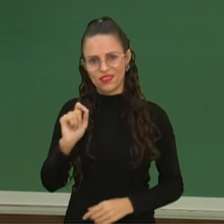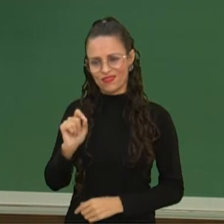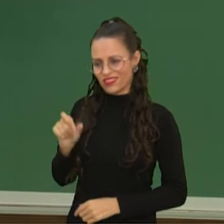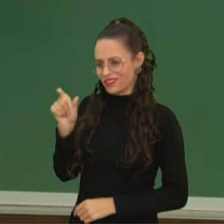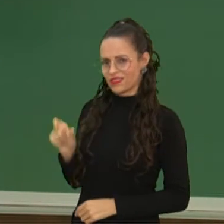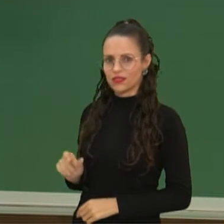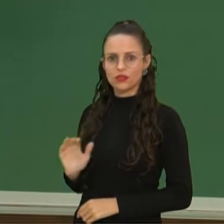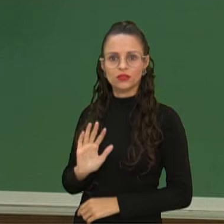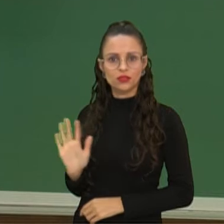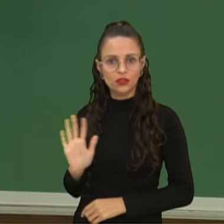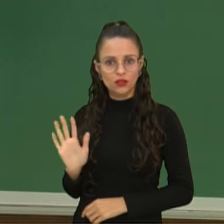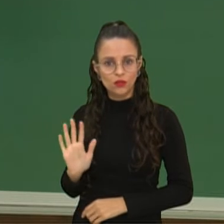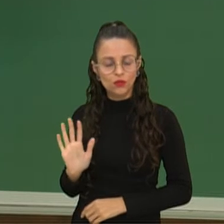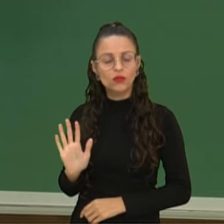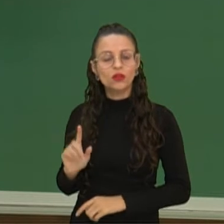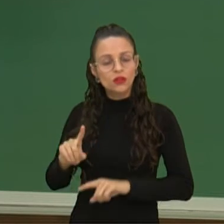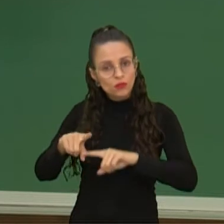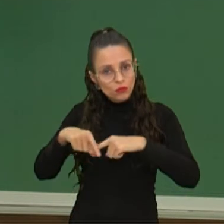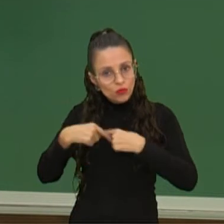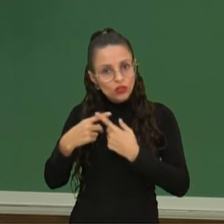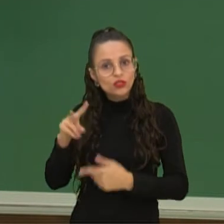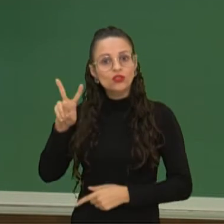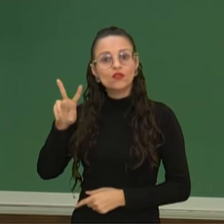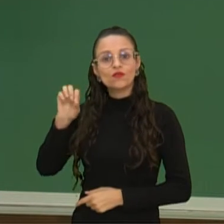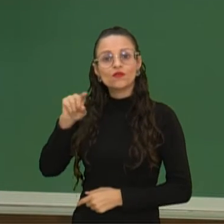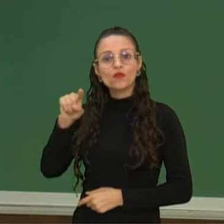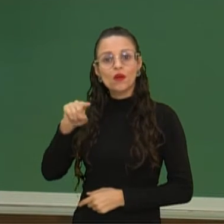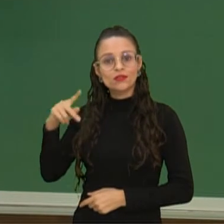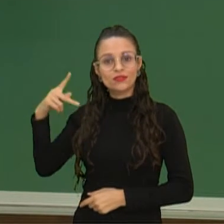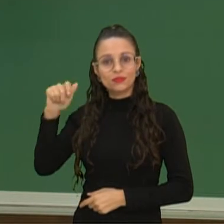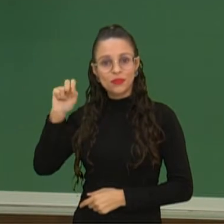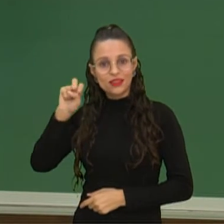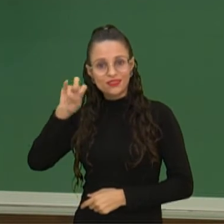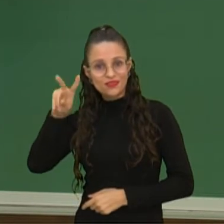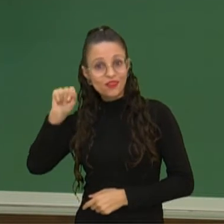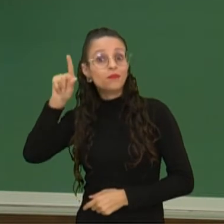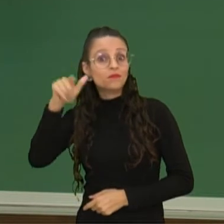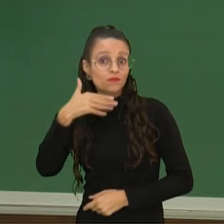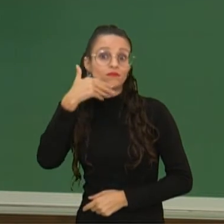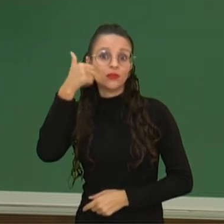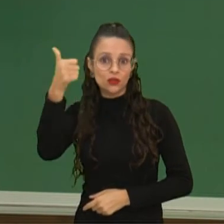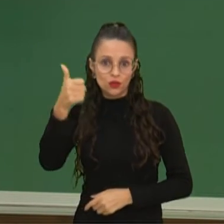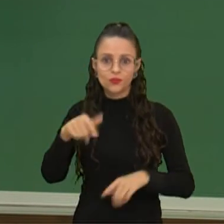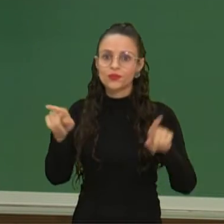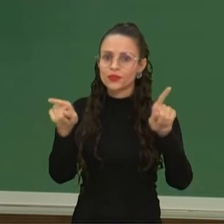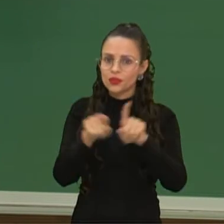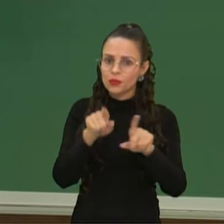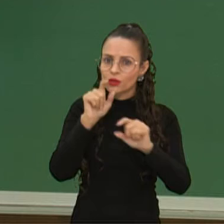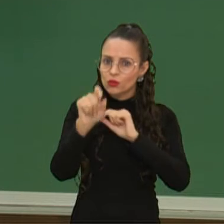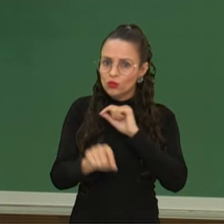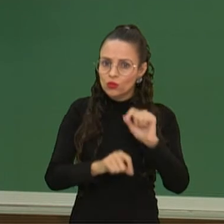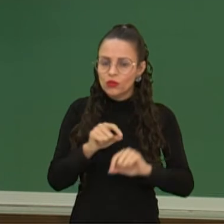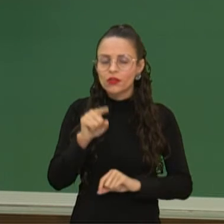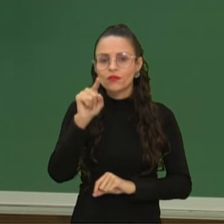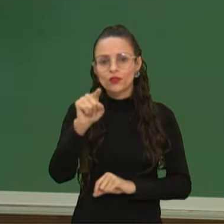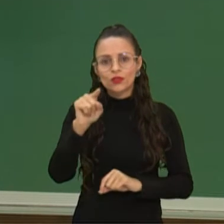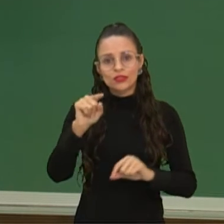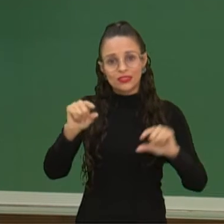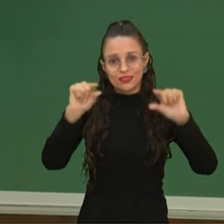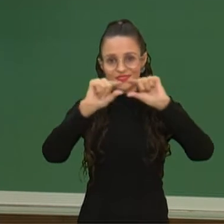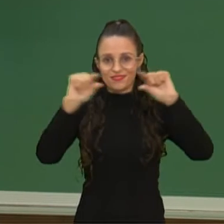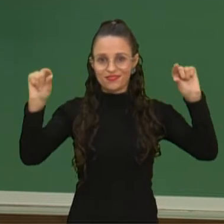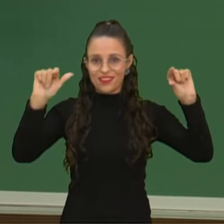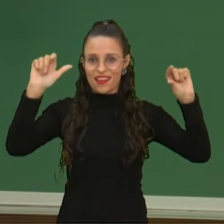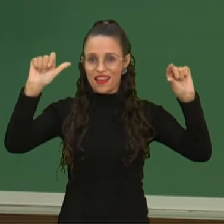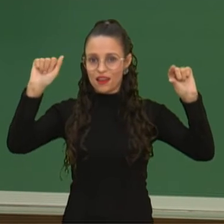fez. Por isso é que a voz passiva ela é melhor. E lembrando que sempre quando você passa uma frase da ativa